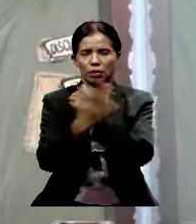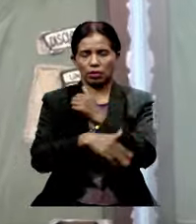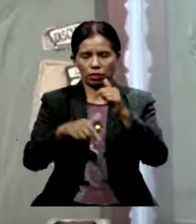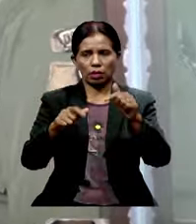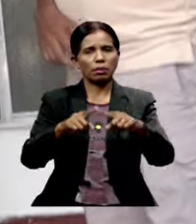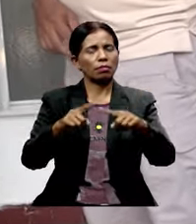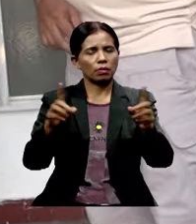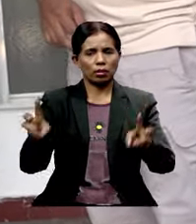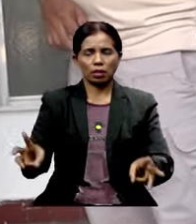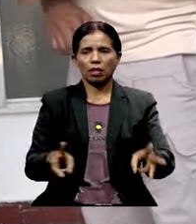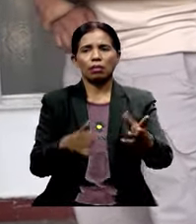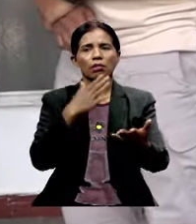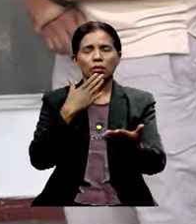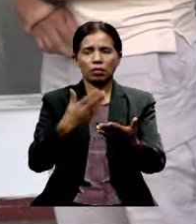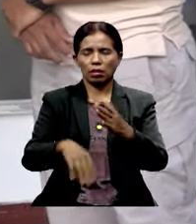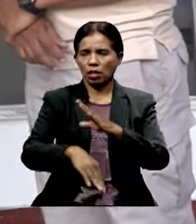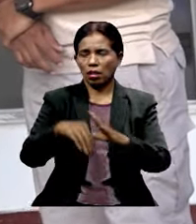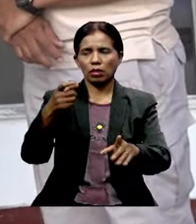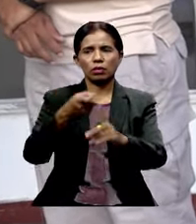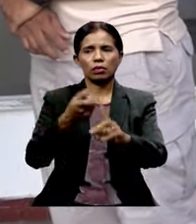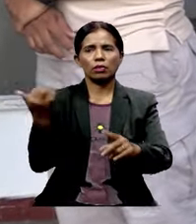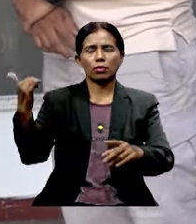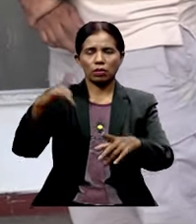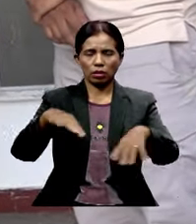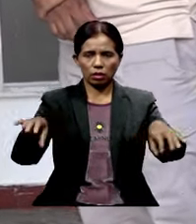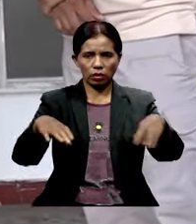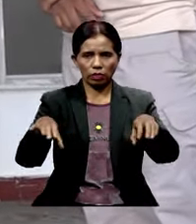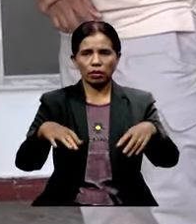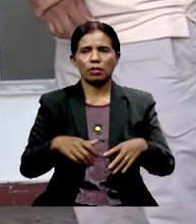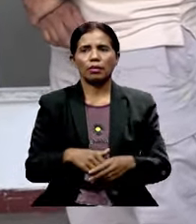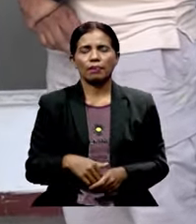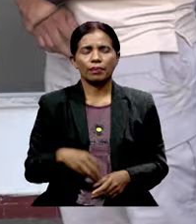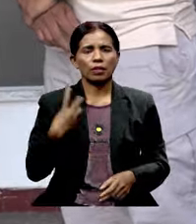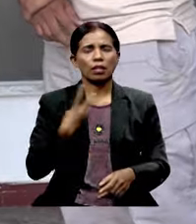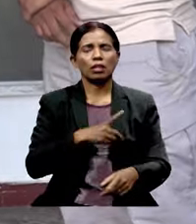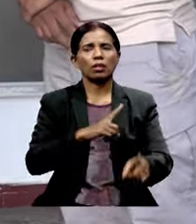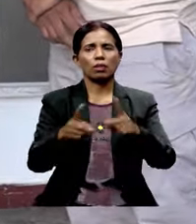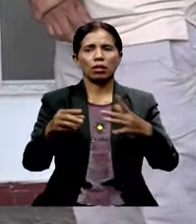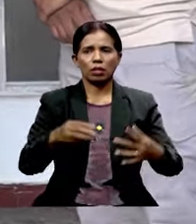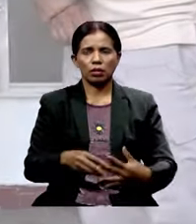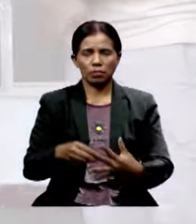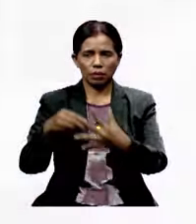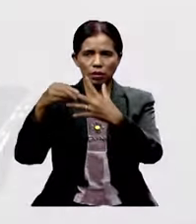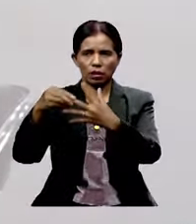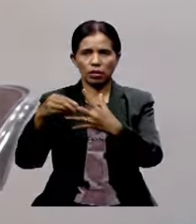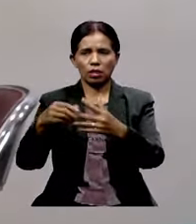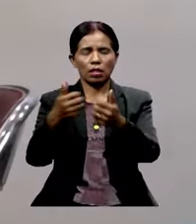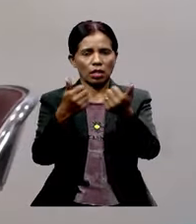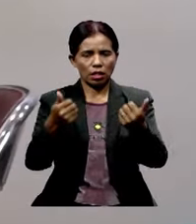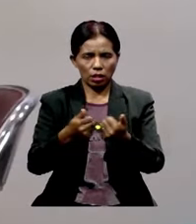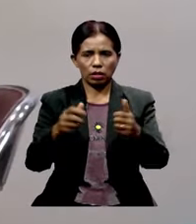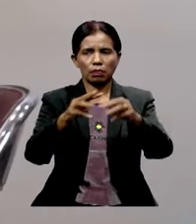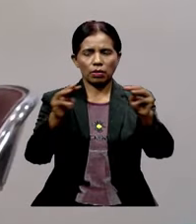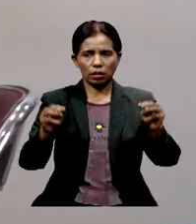bem, dalam dia clio, ma resignaan o si sirania serviço. As condições quali especificamente com as artes marciais,